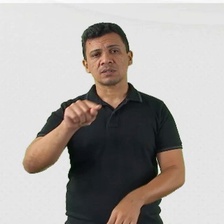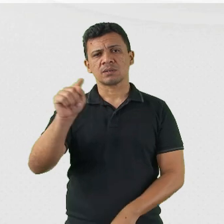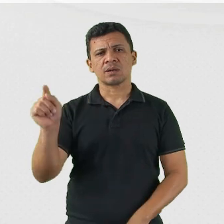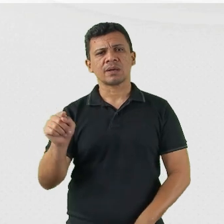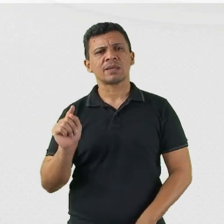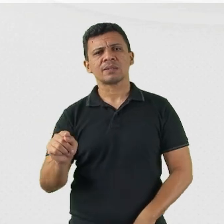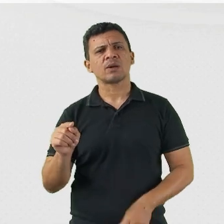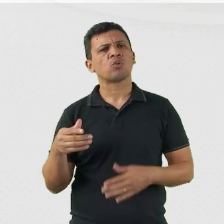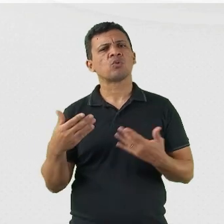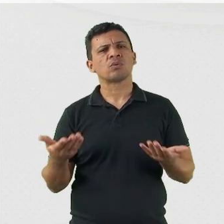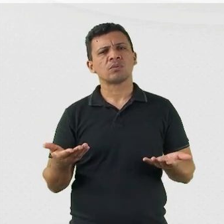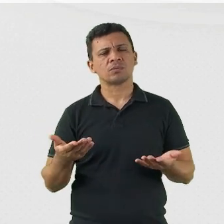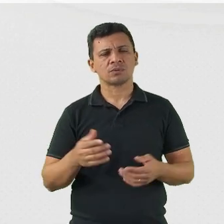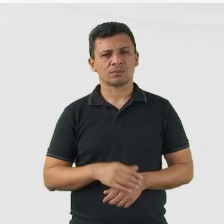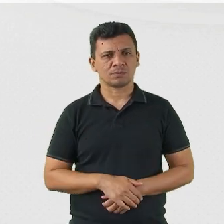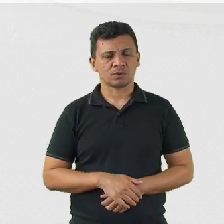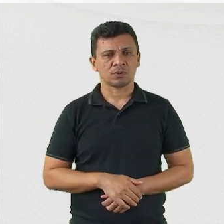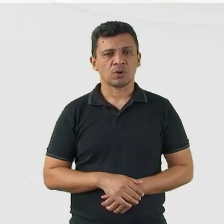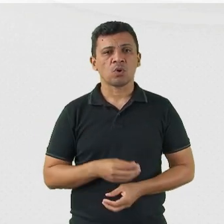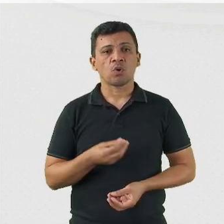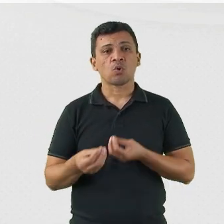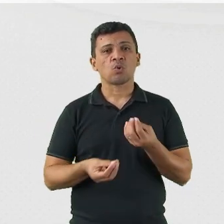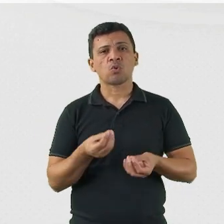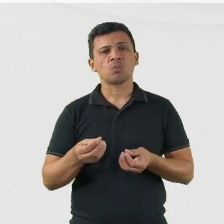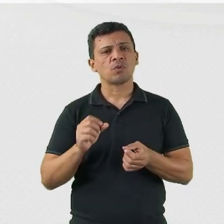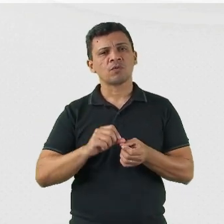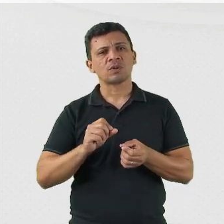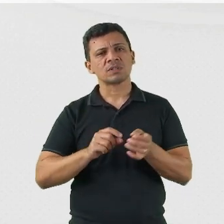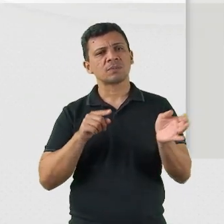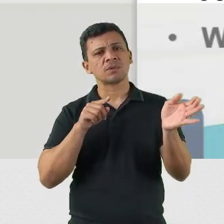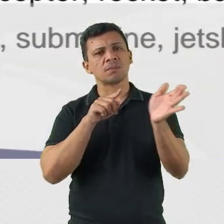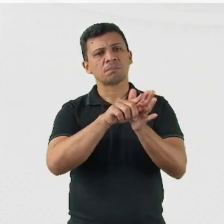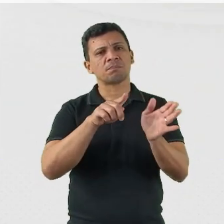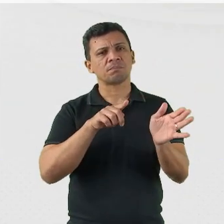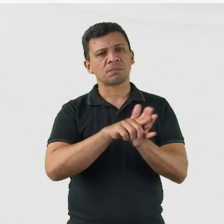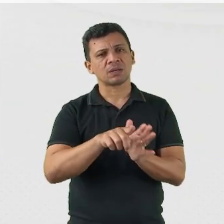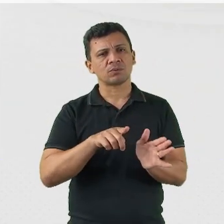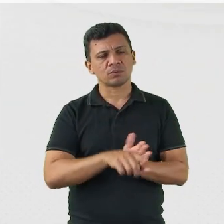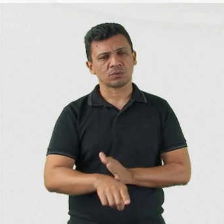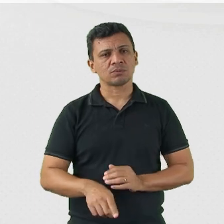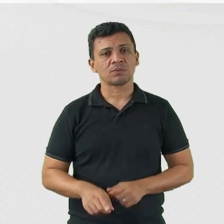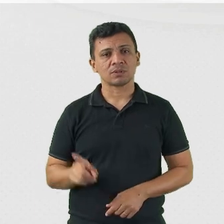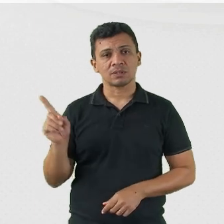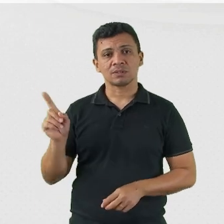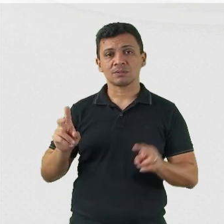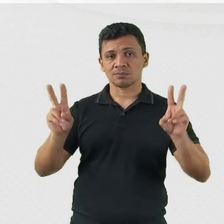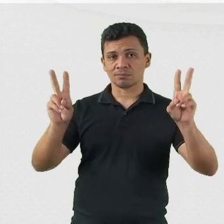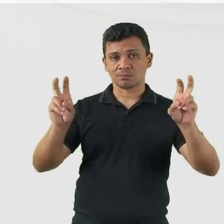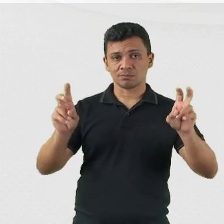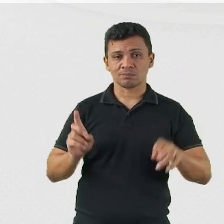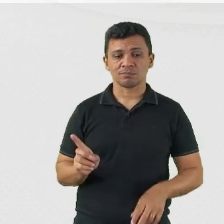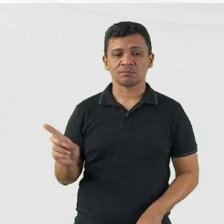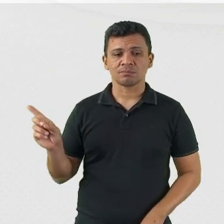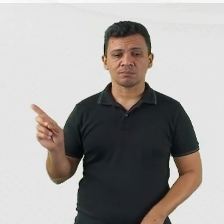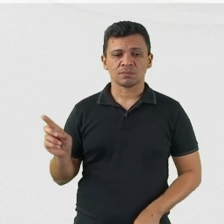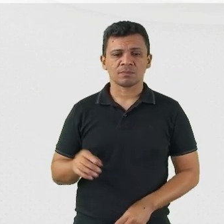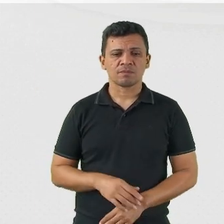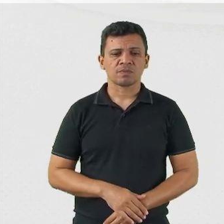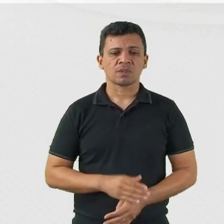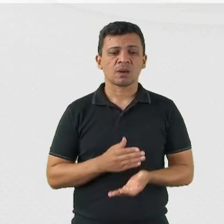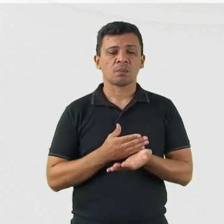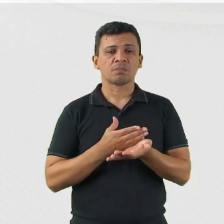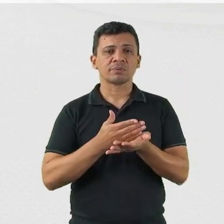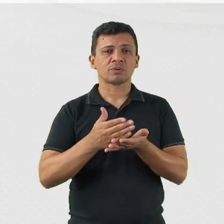interrogativa. Basicamente, como que nós fazemos perguntas em relação a esse nosso assunto. Para começar,